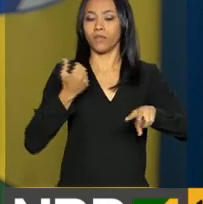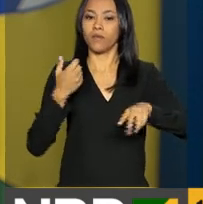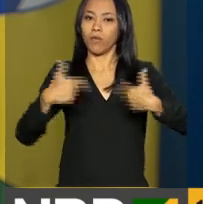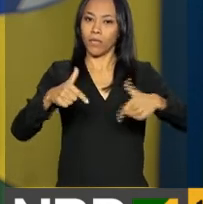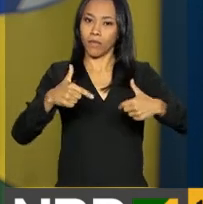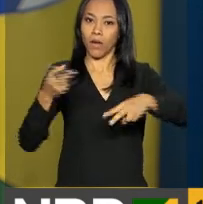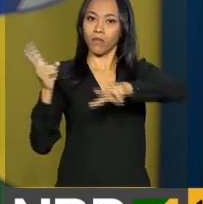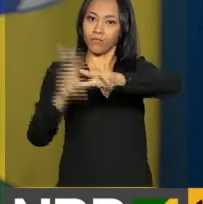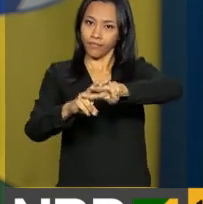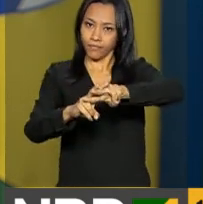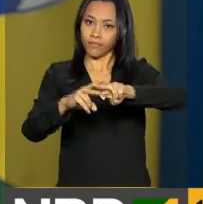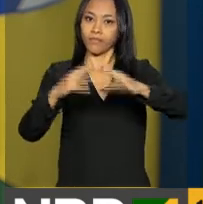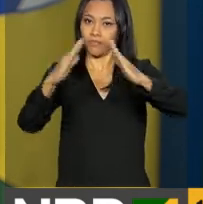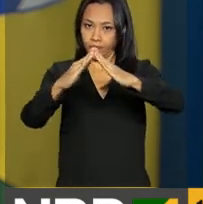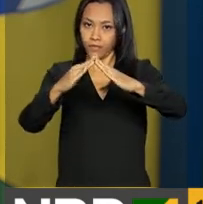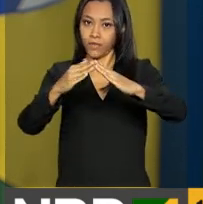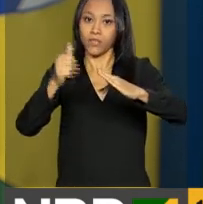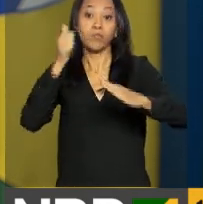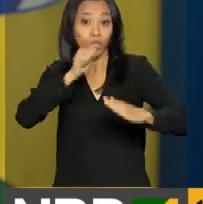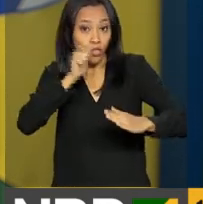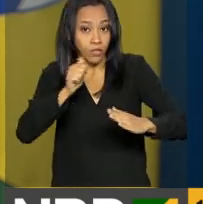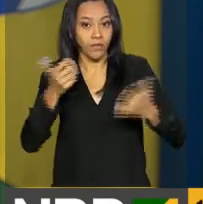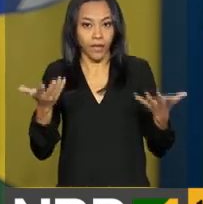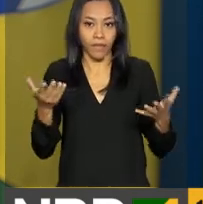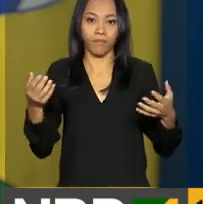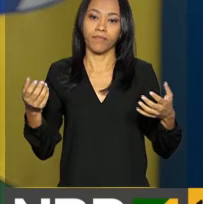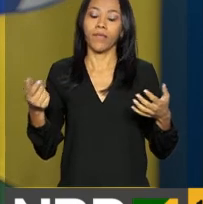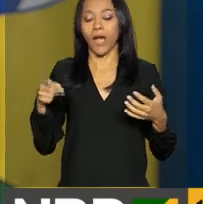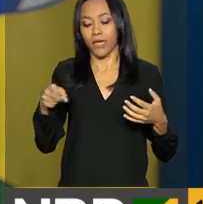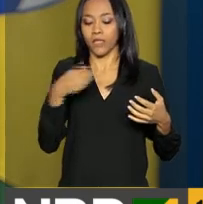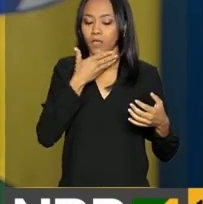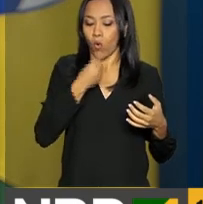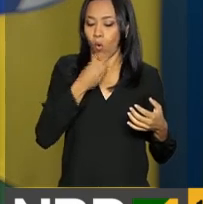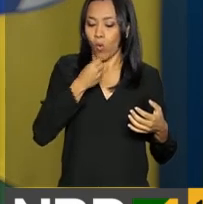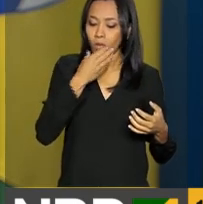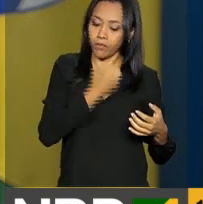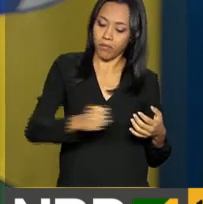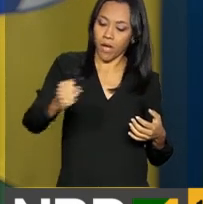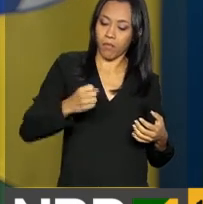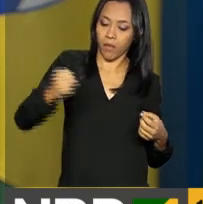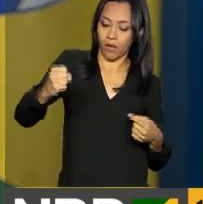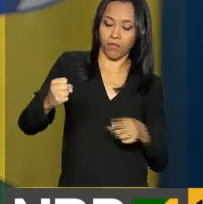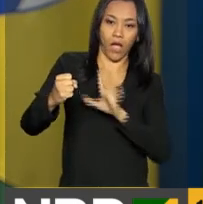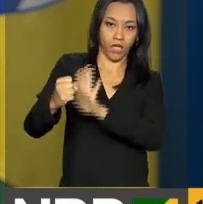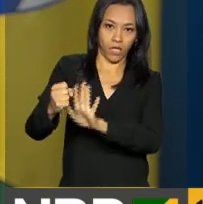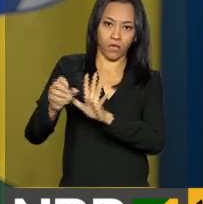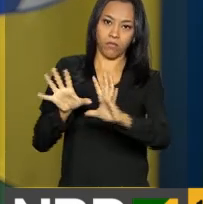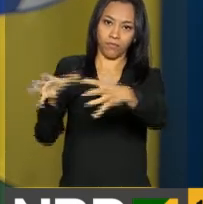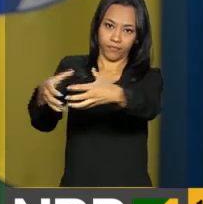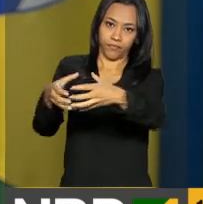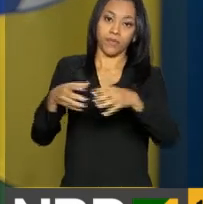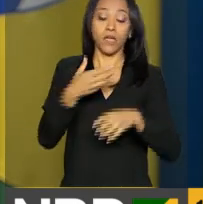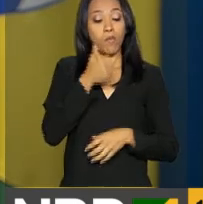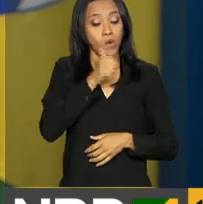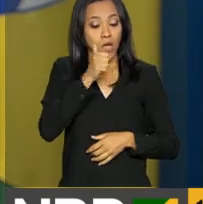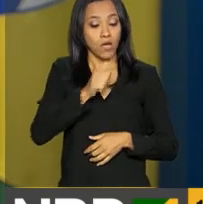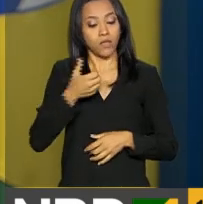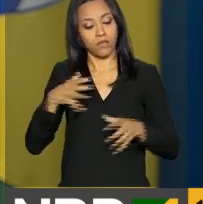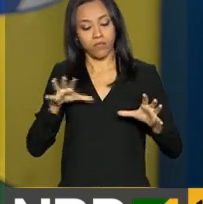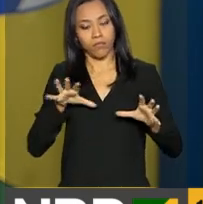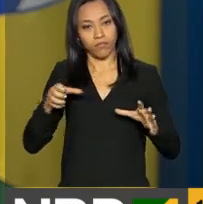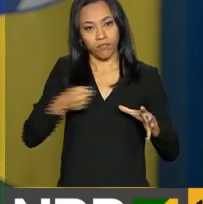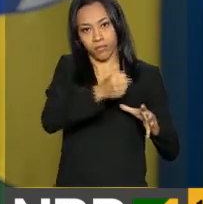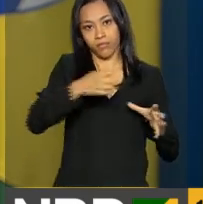feminina. Você pode, no edital, dizer, bom, aqui no masculino, só candidatos homens, aqui na feminina, só candidatas